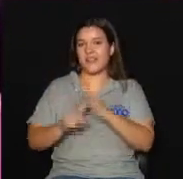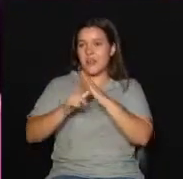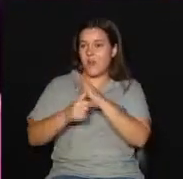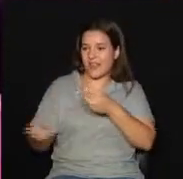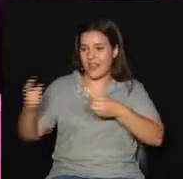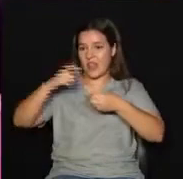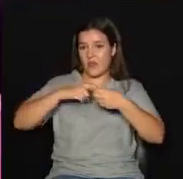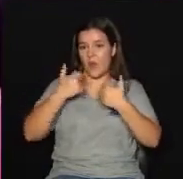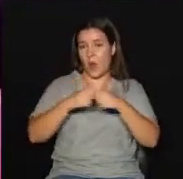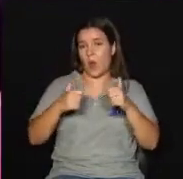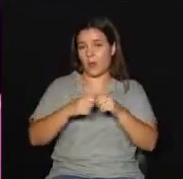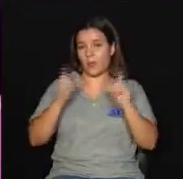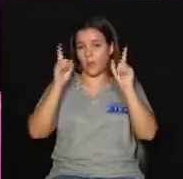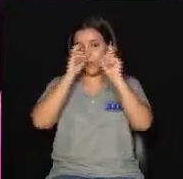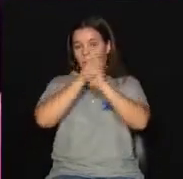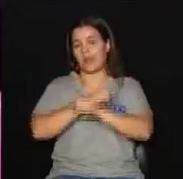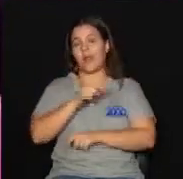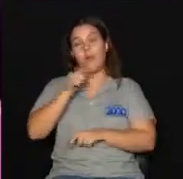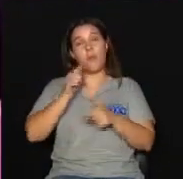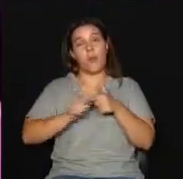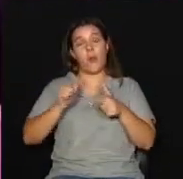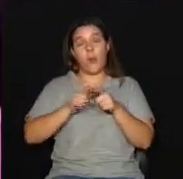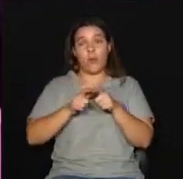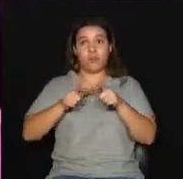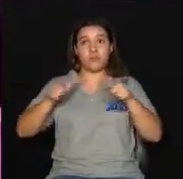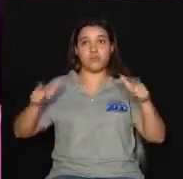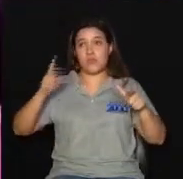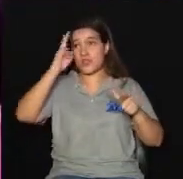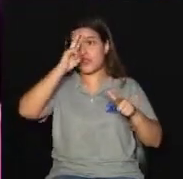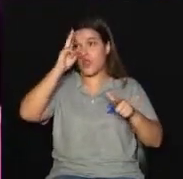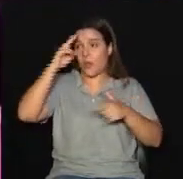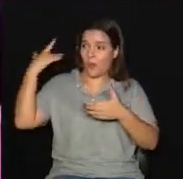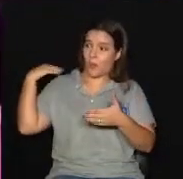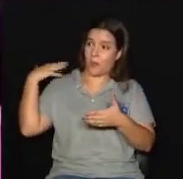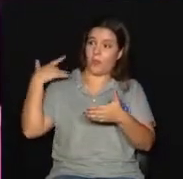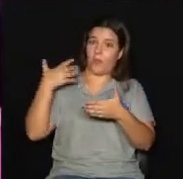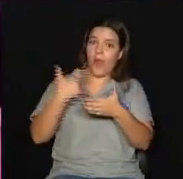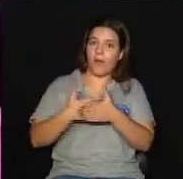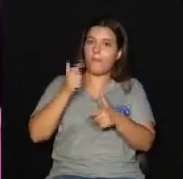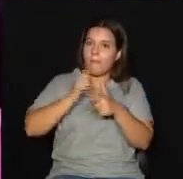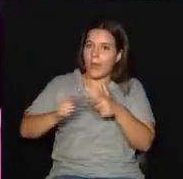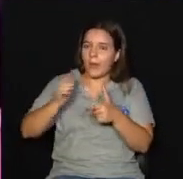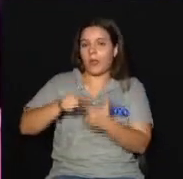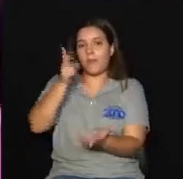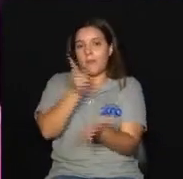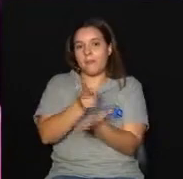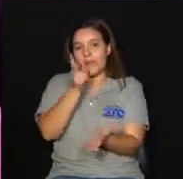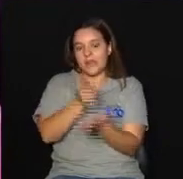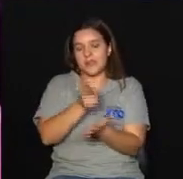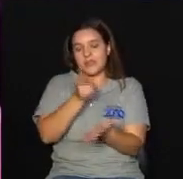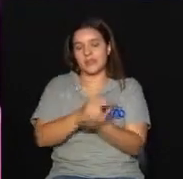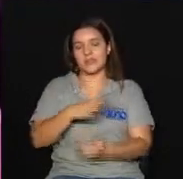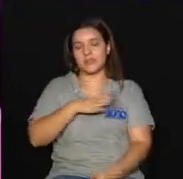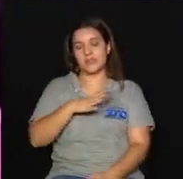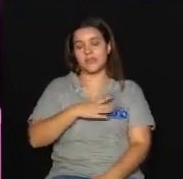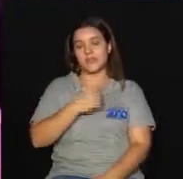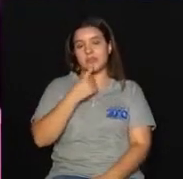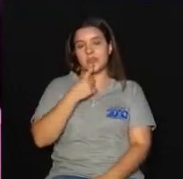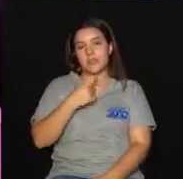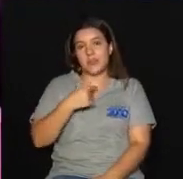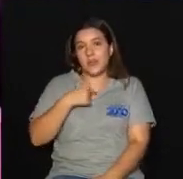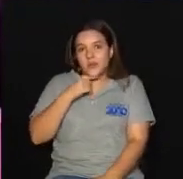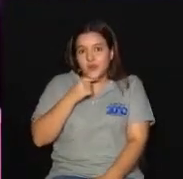ônibus. Então, esse é um gargalo histórico que tem se afunilado. Mas eu duvido